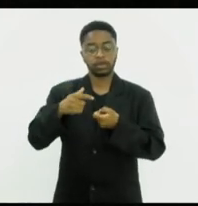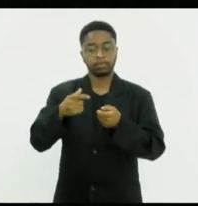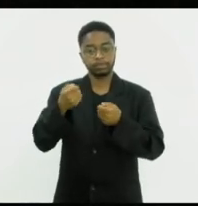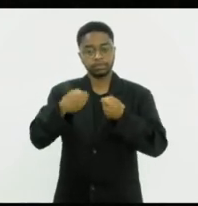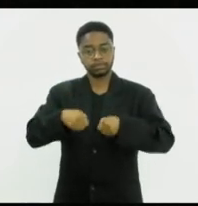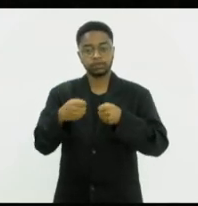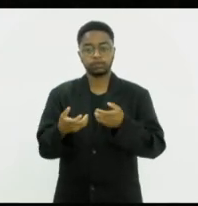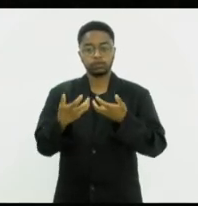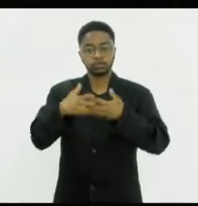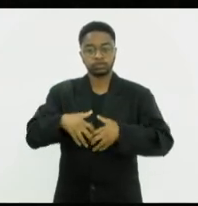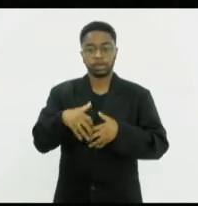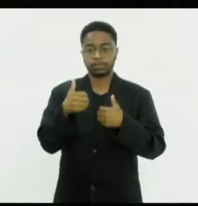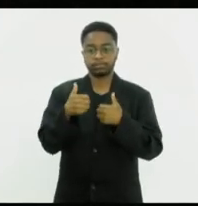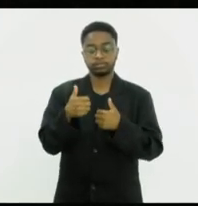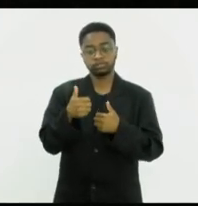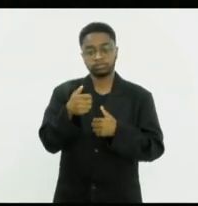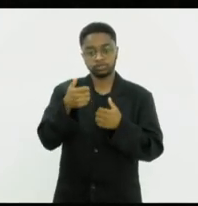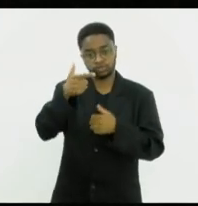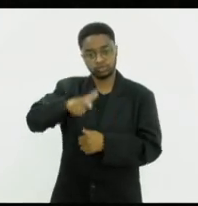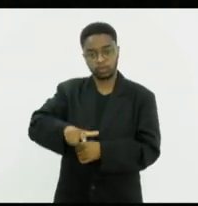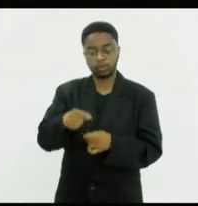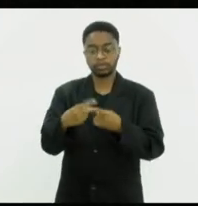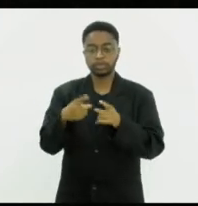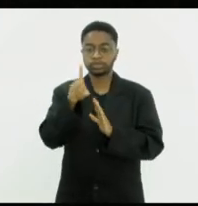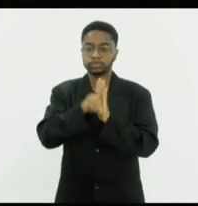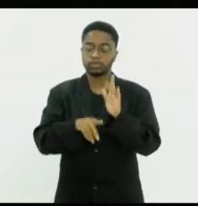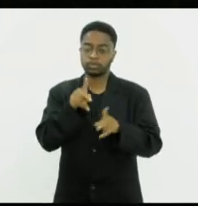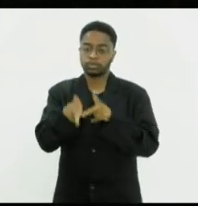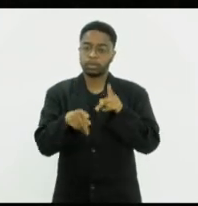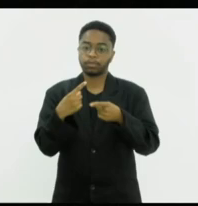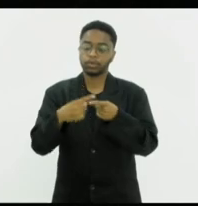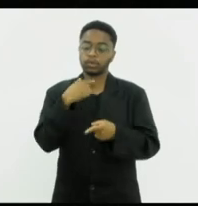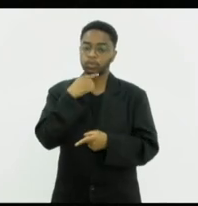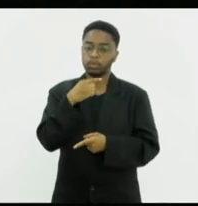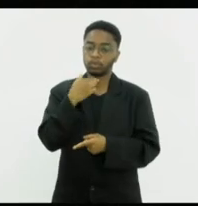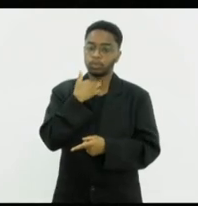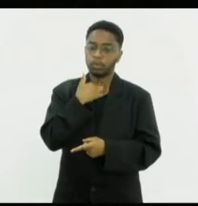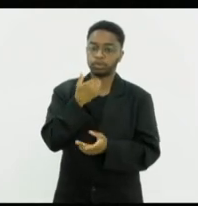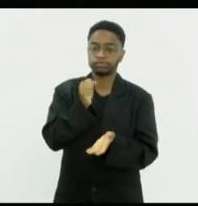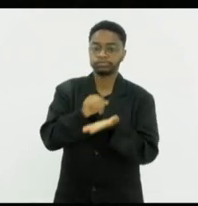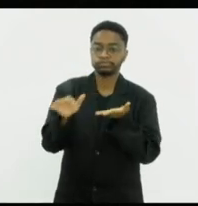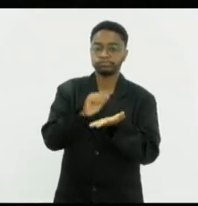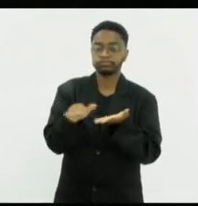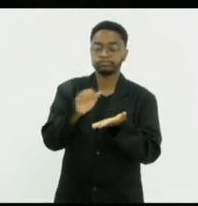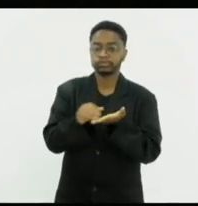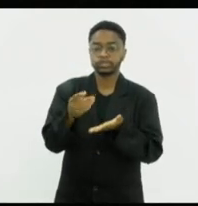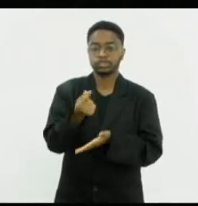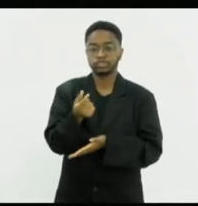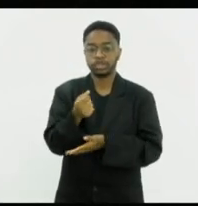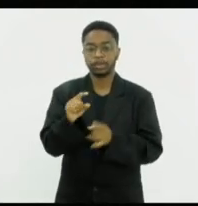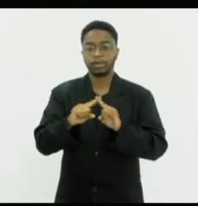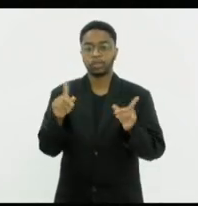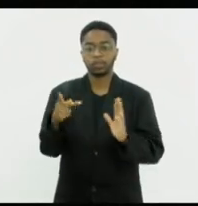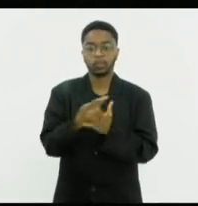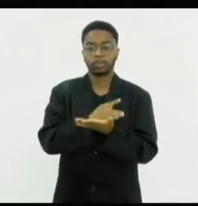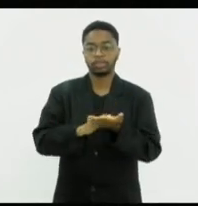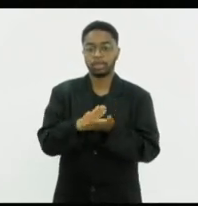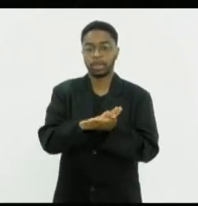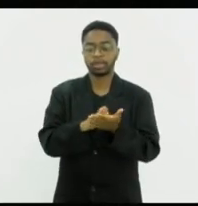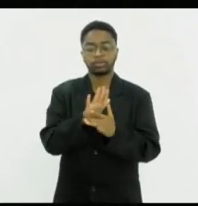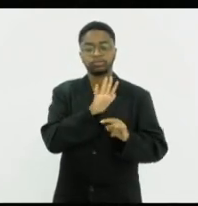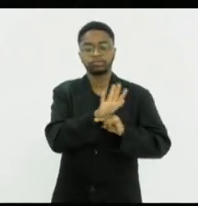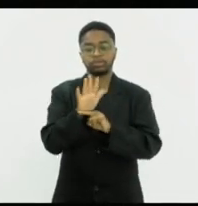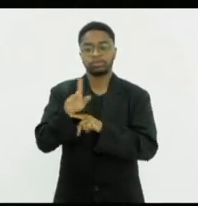é um direito da população. Não se pode torrar milhões e milhões de reais e nada acontecer em benefício da população.